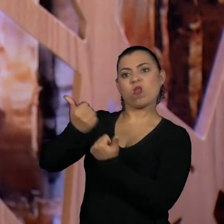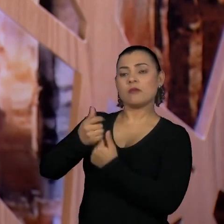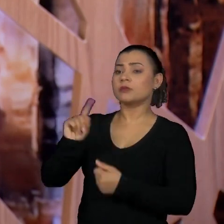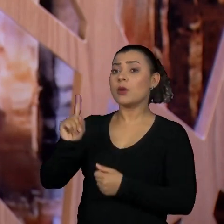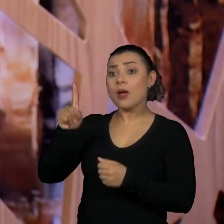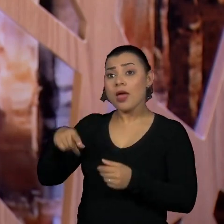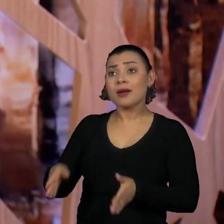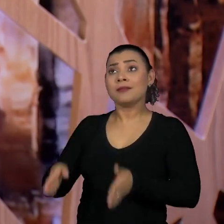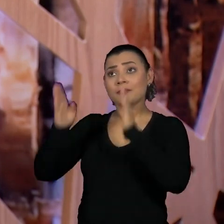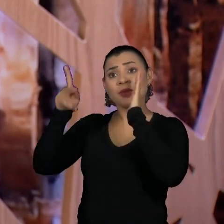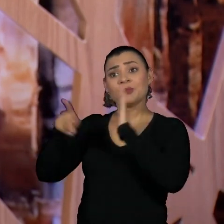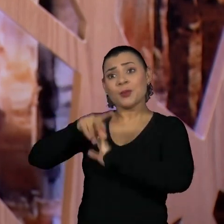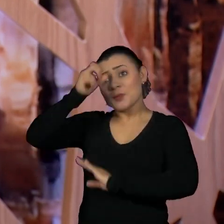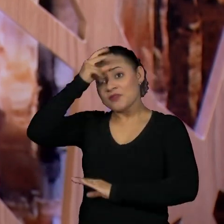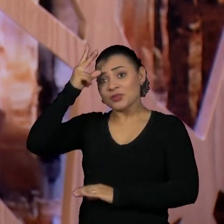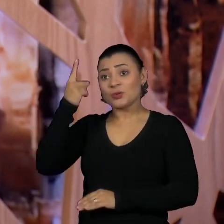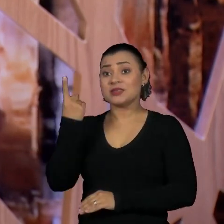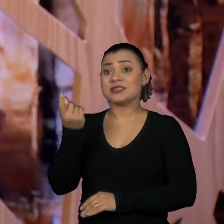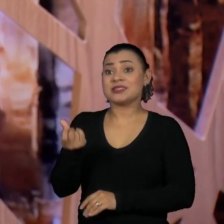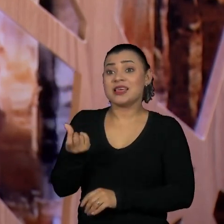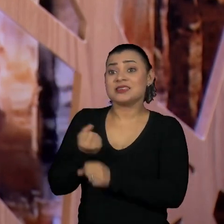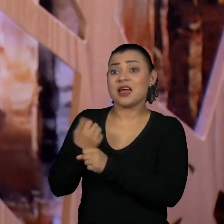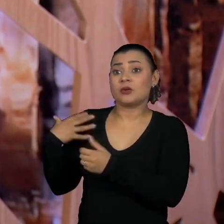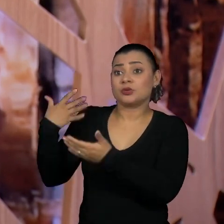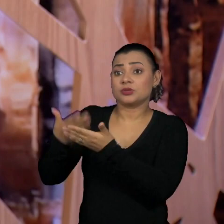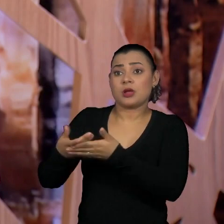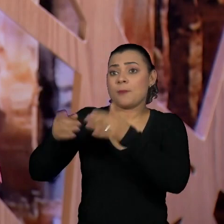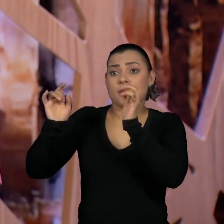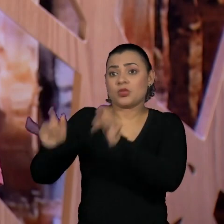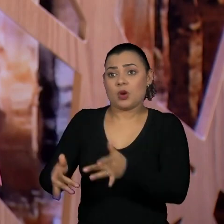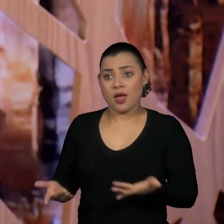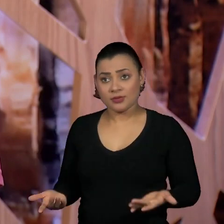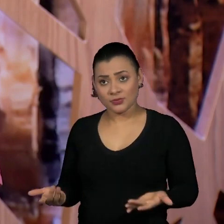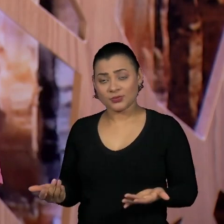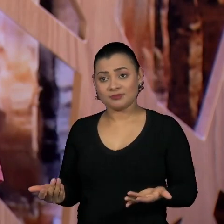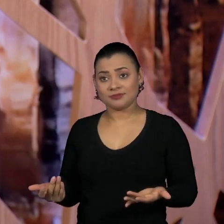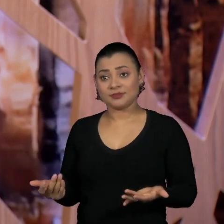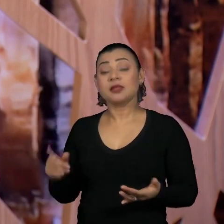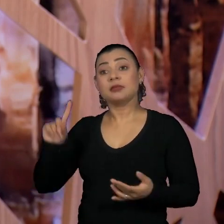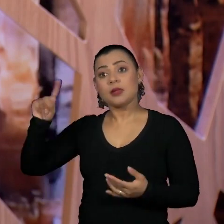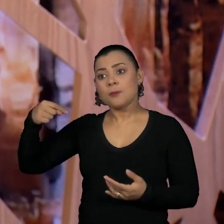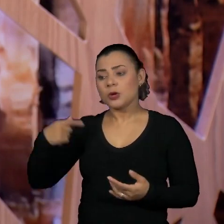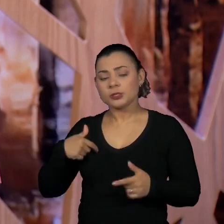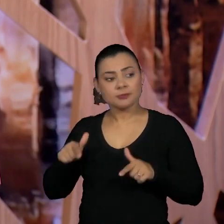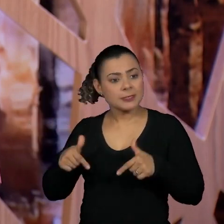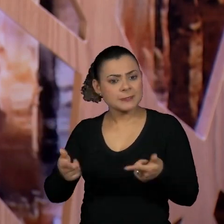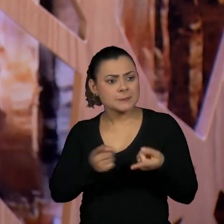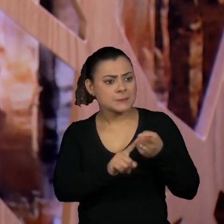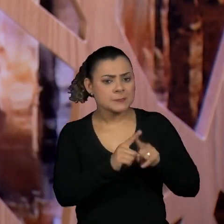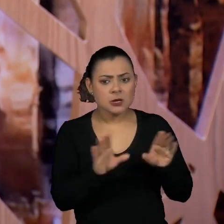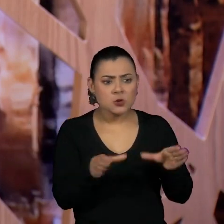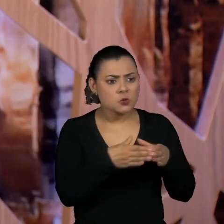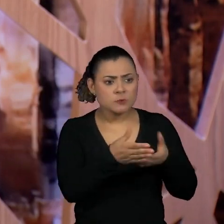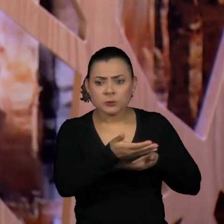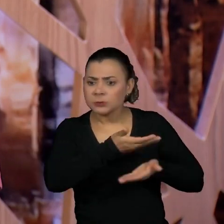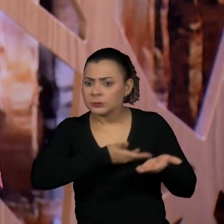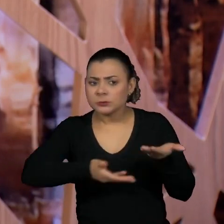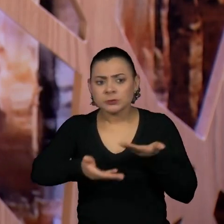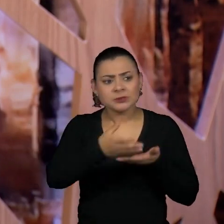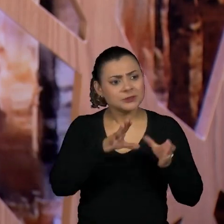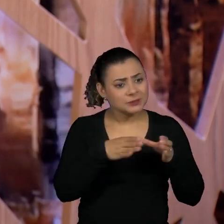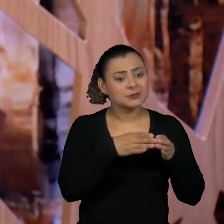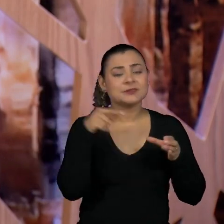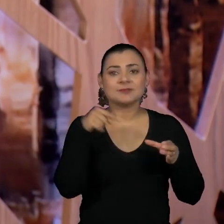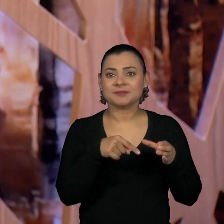uma subprefeitura há 16 anos abandonado. E apenas a partir de uma iniciativa de uma